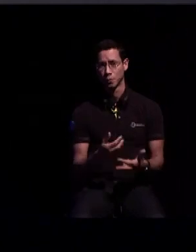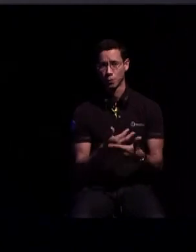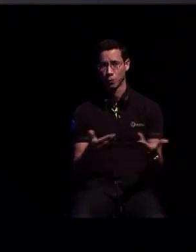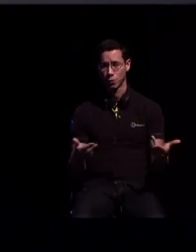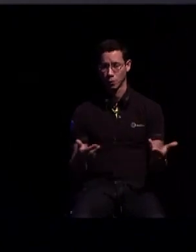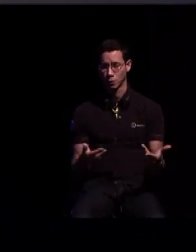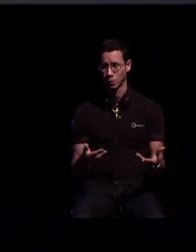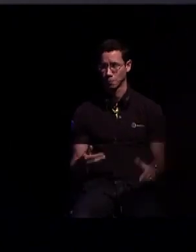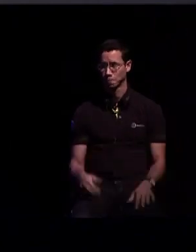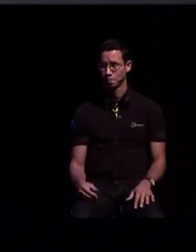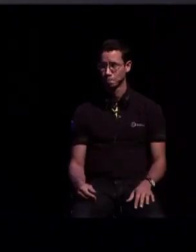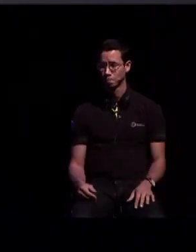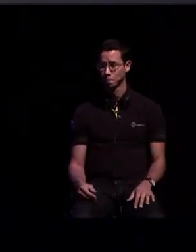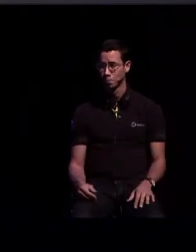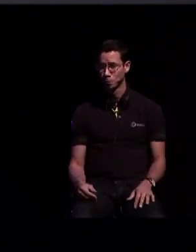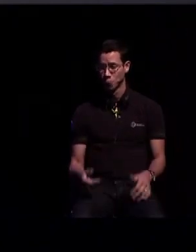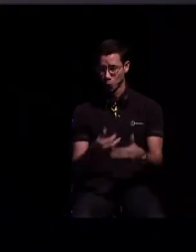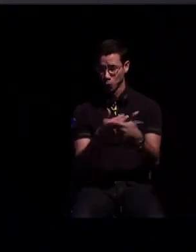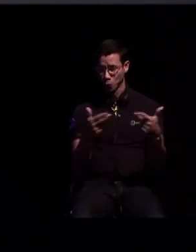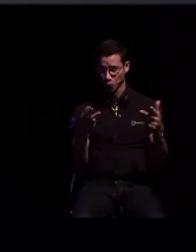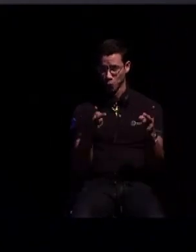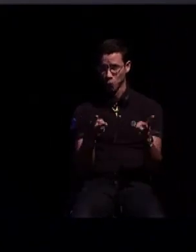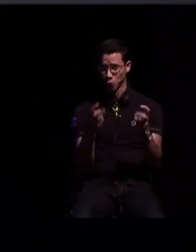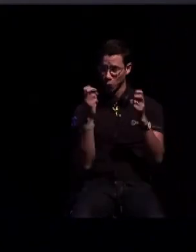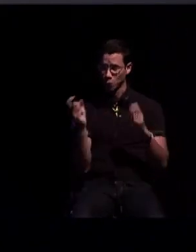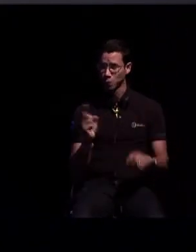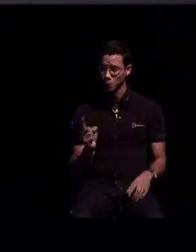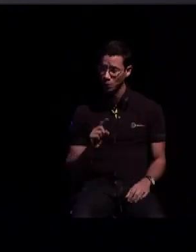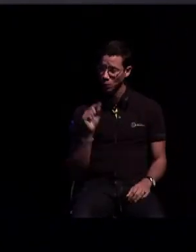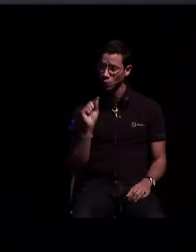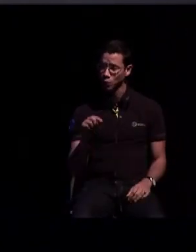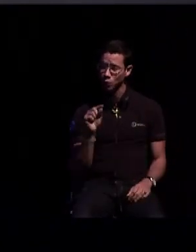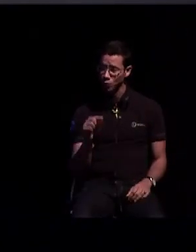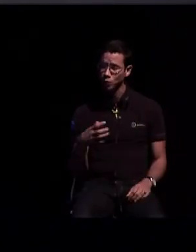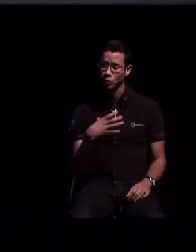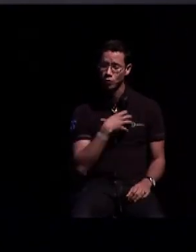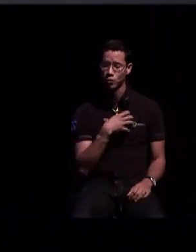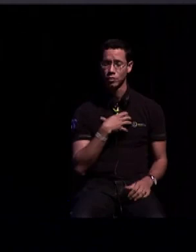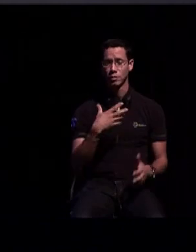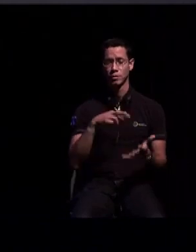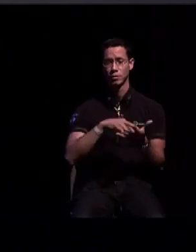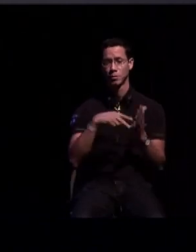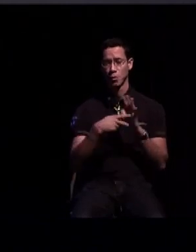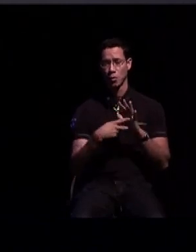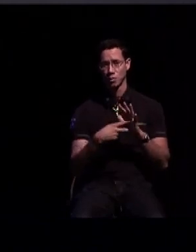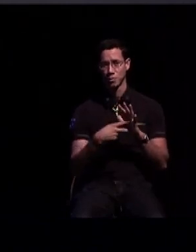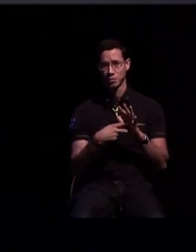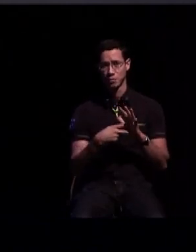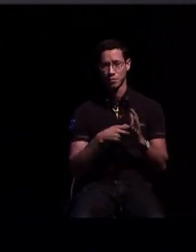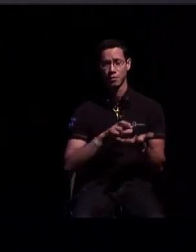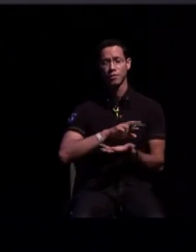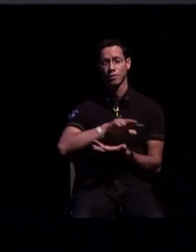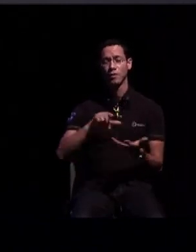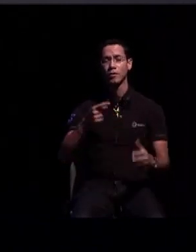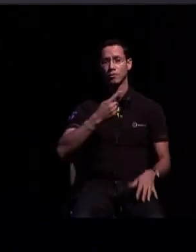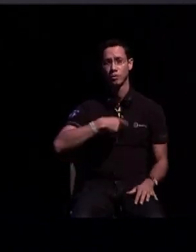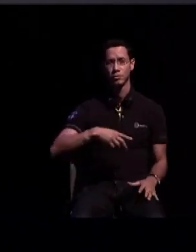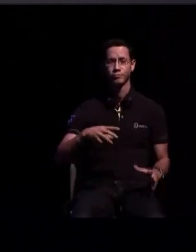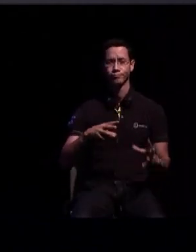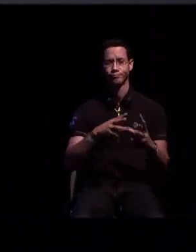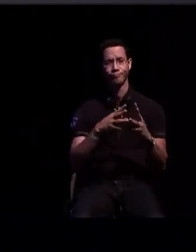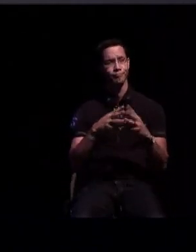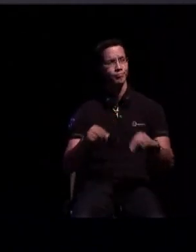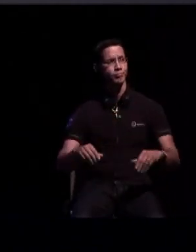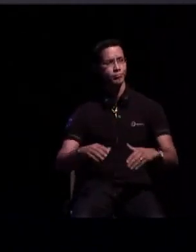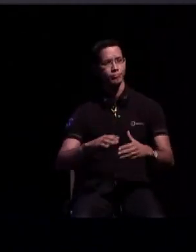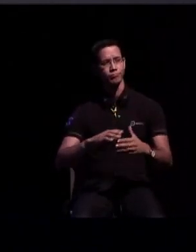das coisas que a gente deixa de perceber são as formas simbólicas pelas quais a gente destrói, pela